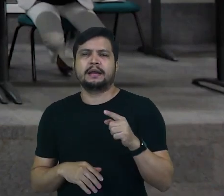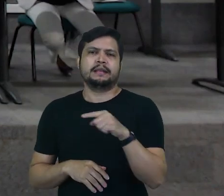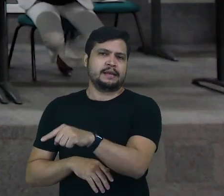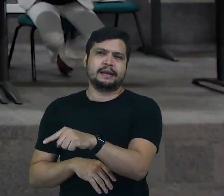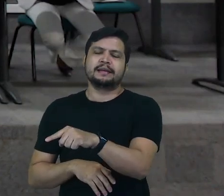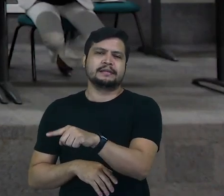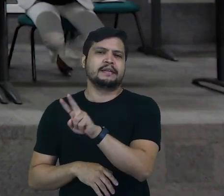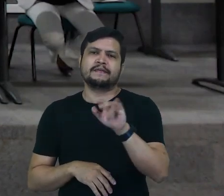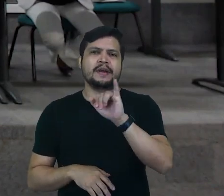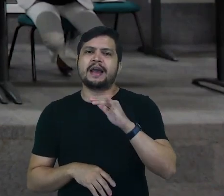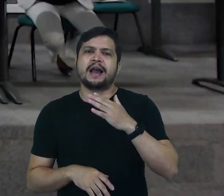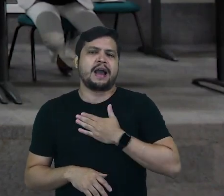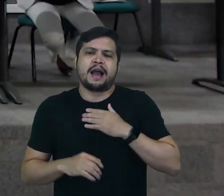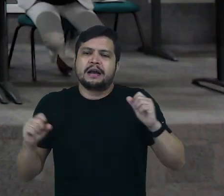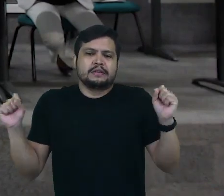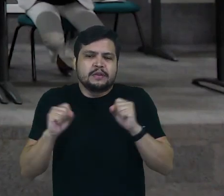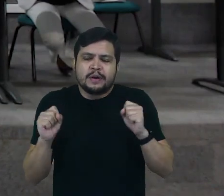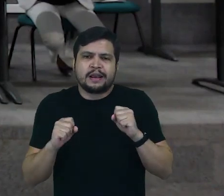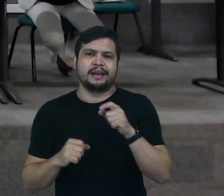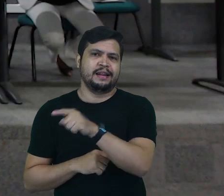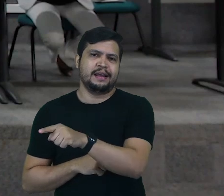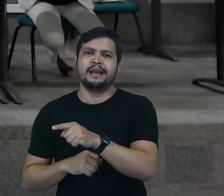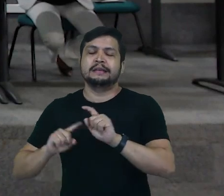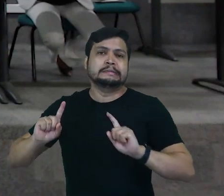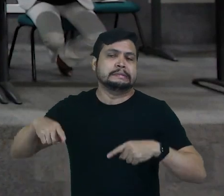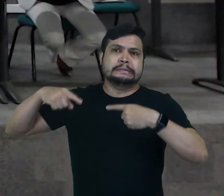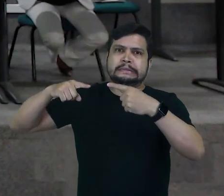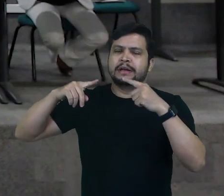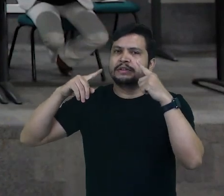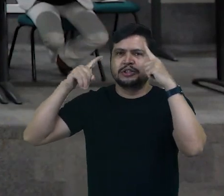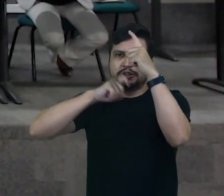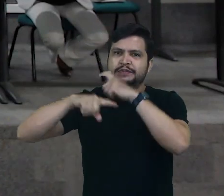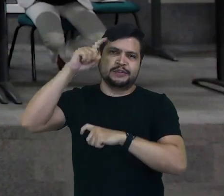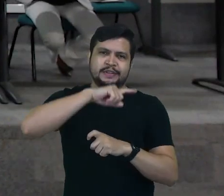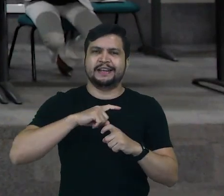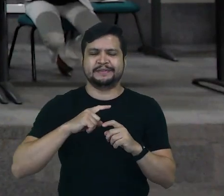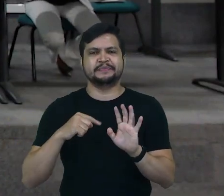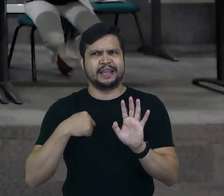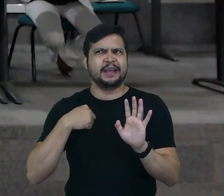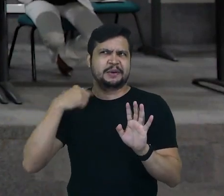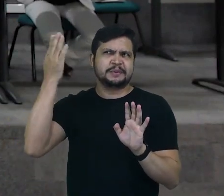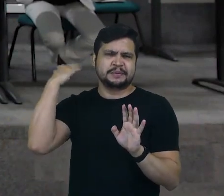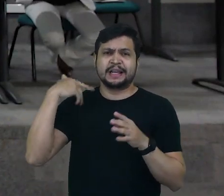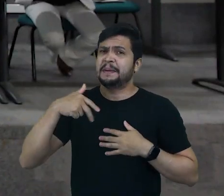se você gosta de extensão, você vai adorar os perrengues que você vai passar. É como eu